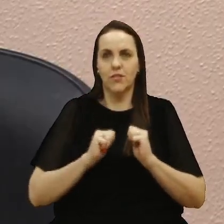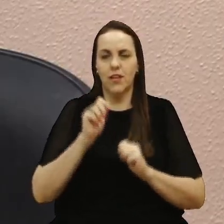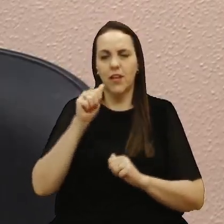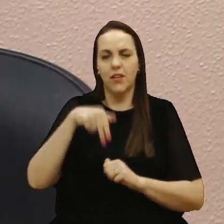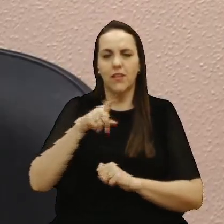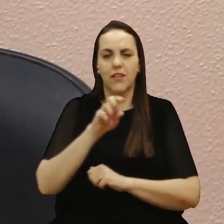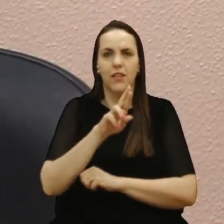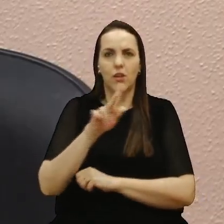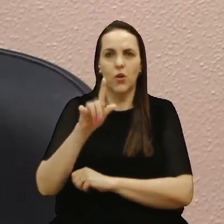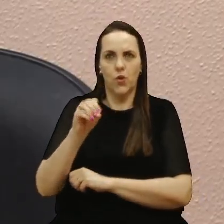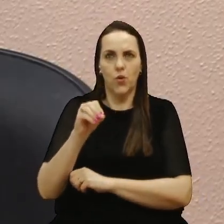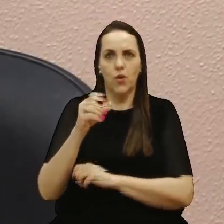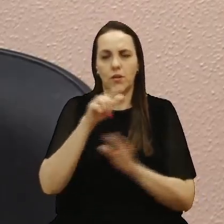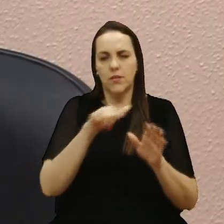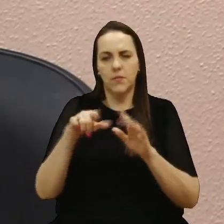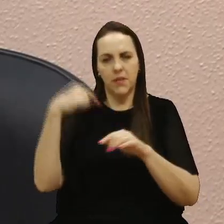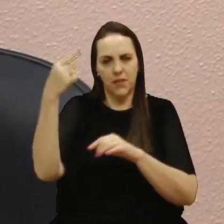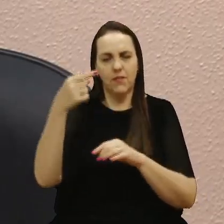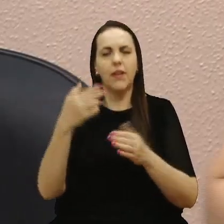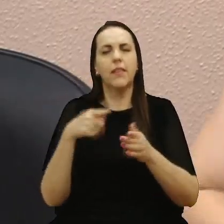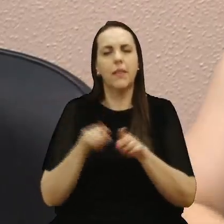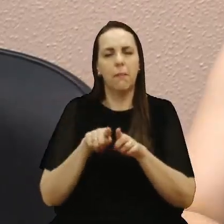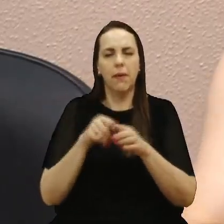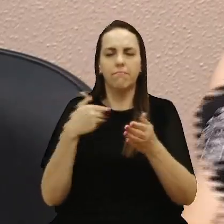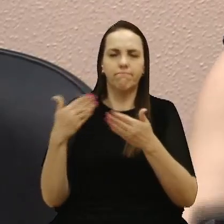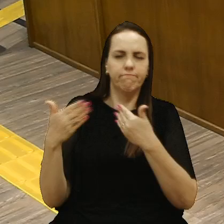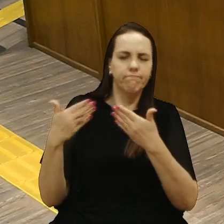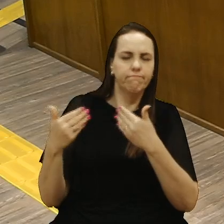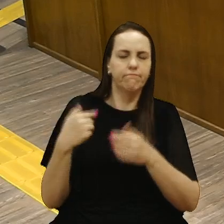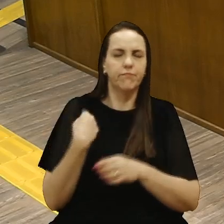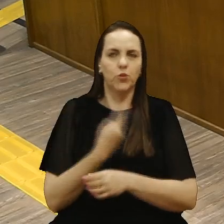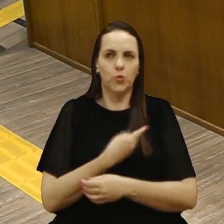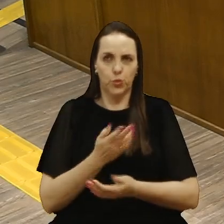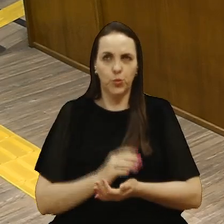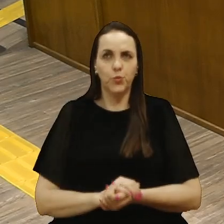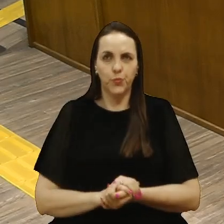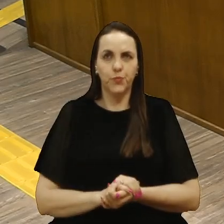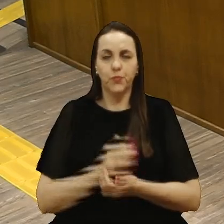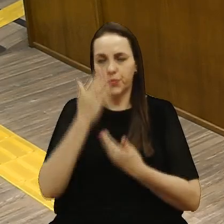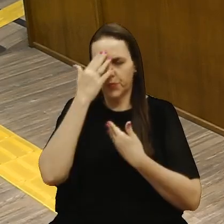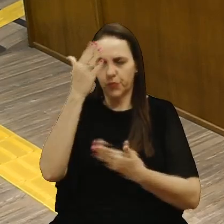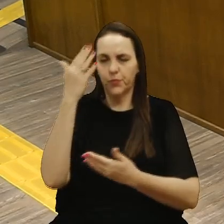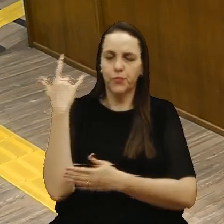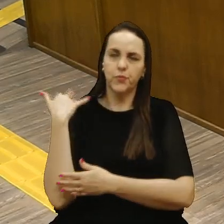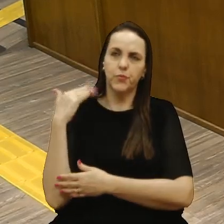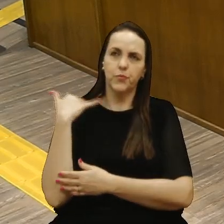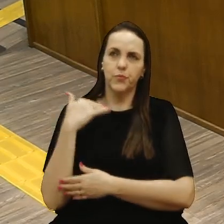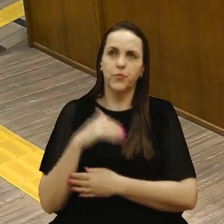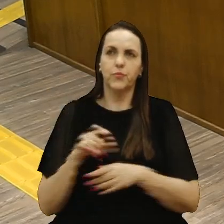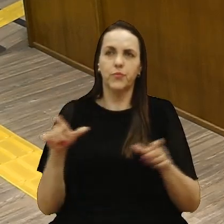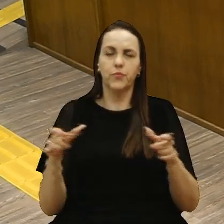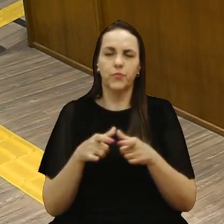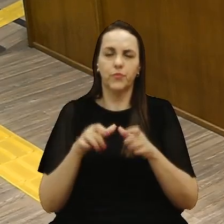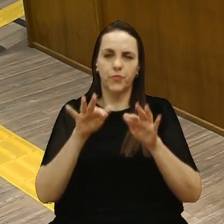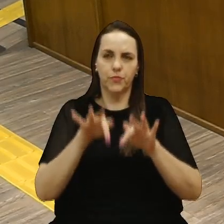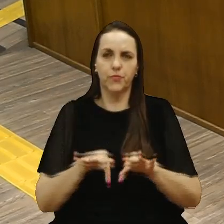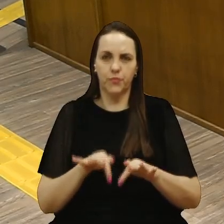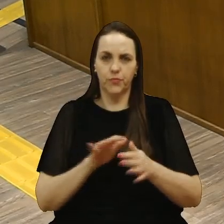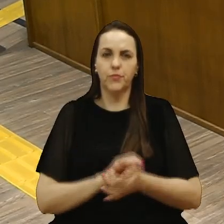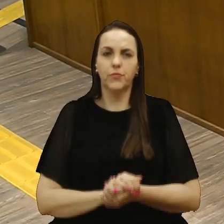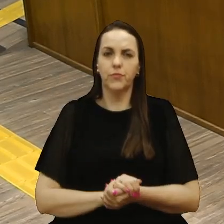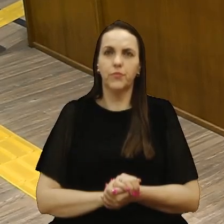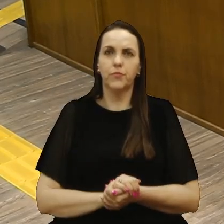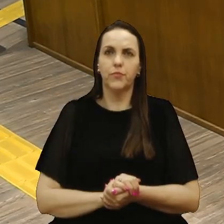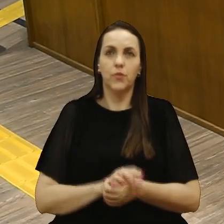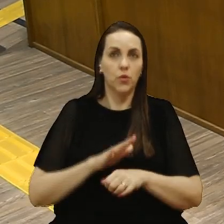também, dialogando com a gente. Seria isso, senhor presidente. Obrigada. Obrigado, vereador Andressa Marques. Encerradas as pequenas comunicações,